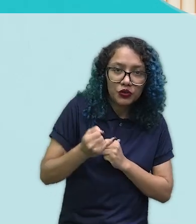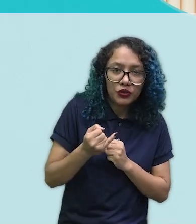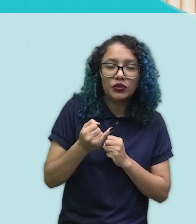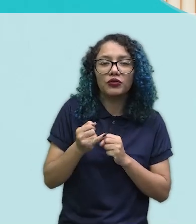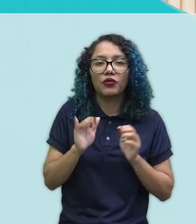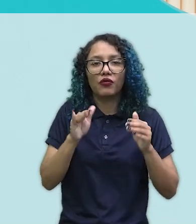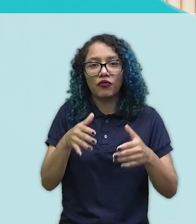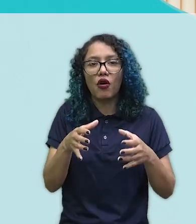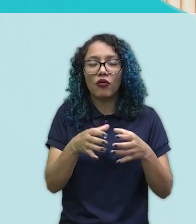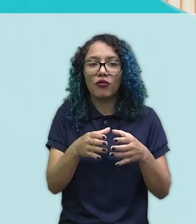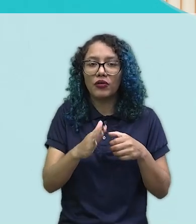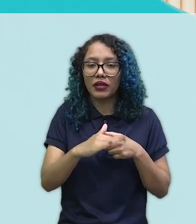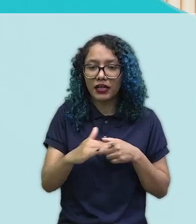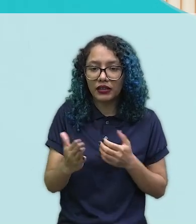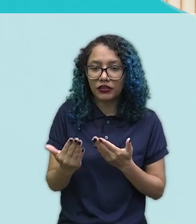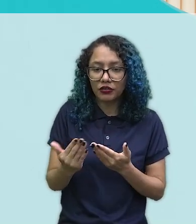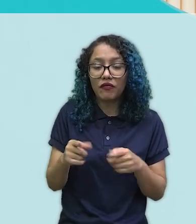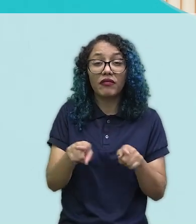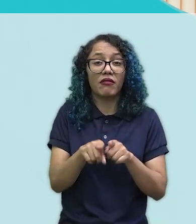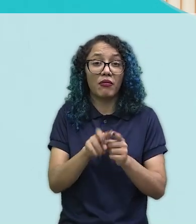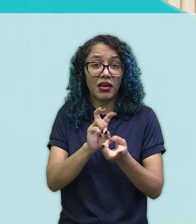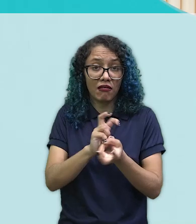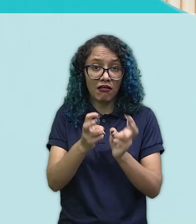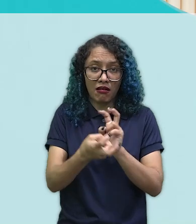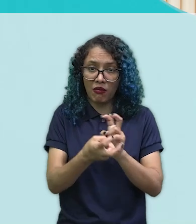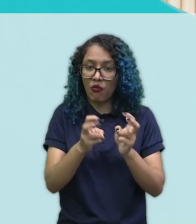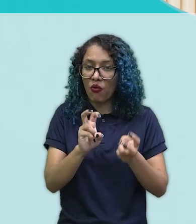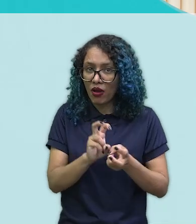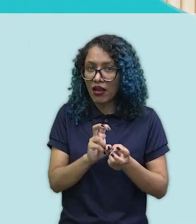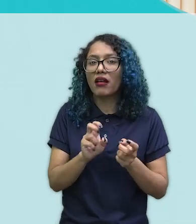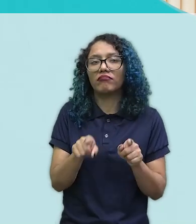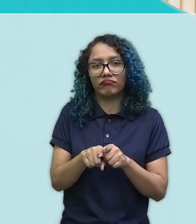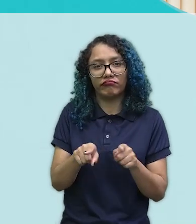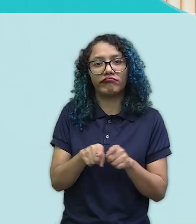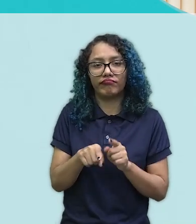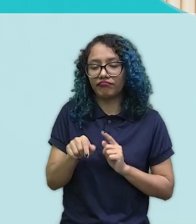carentes, que levam a capoeira para esses lugares.